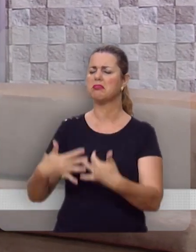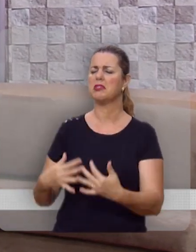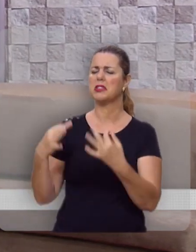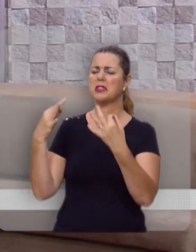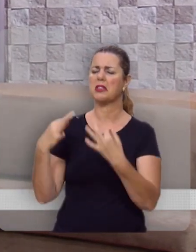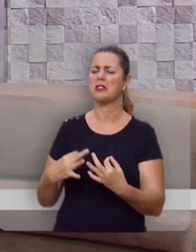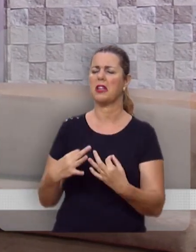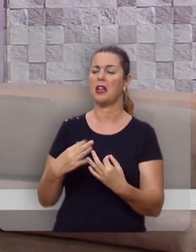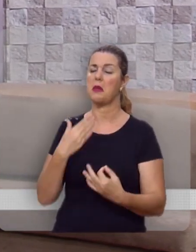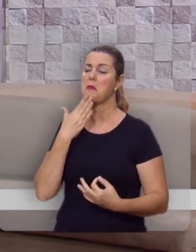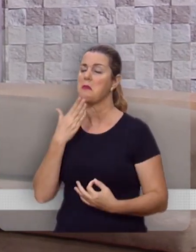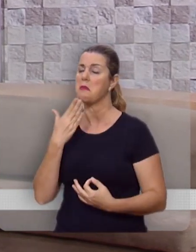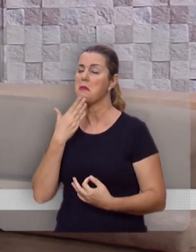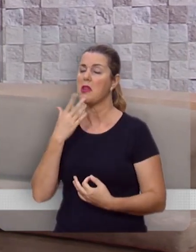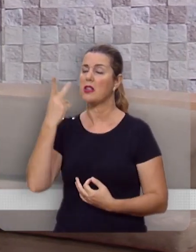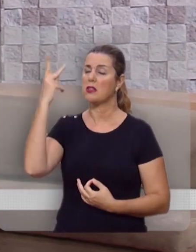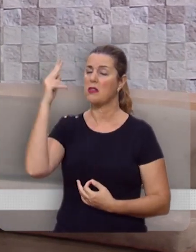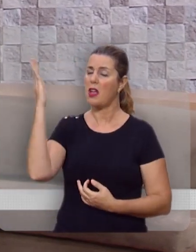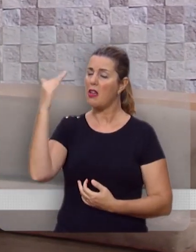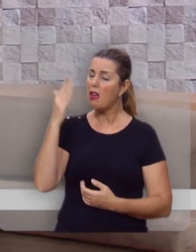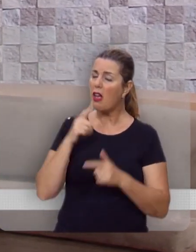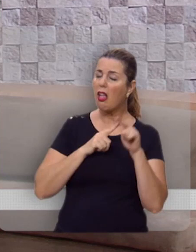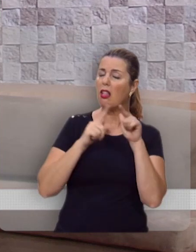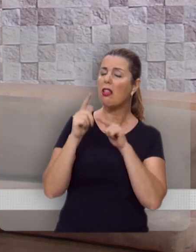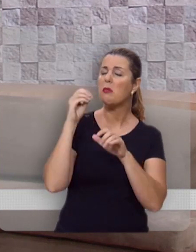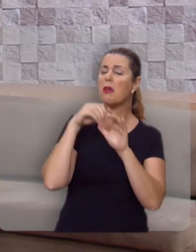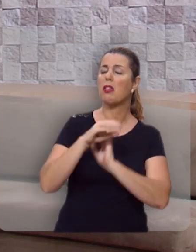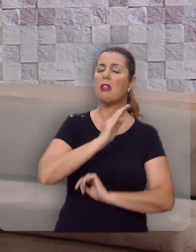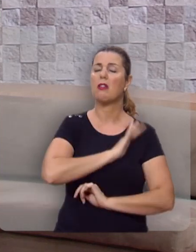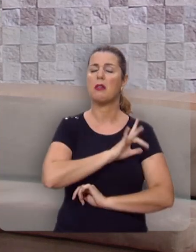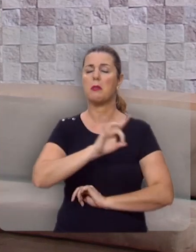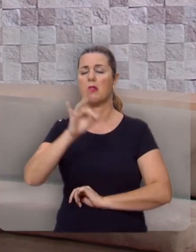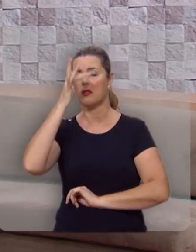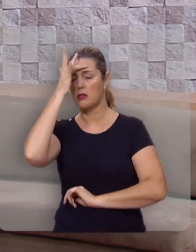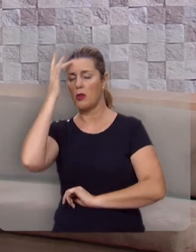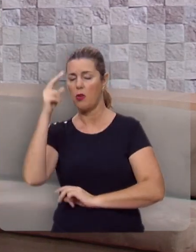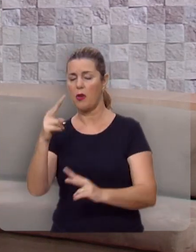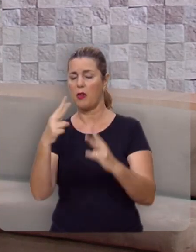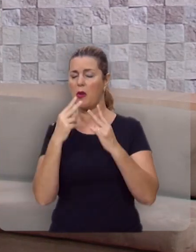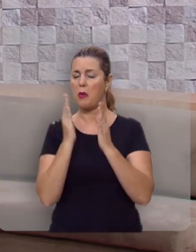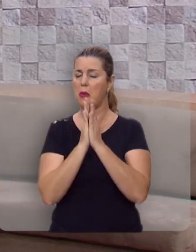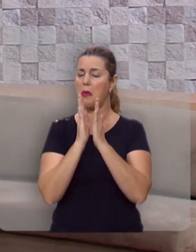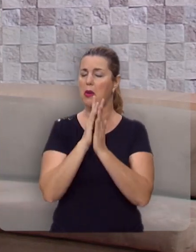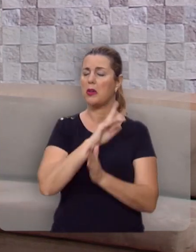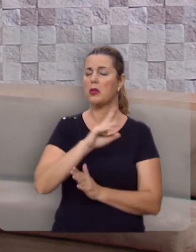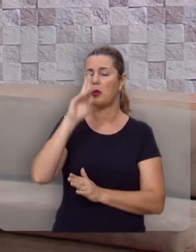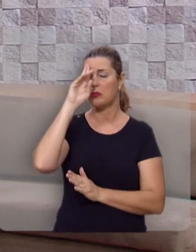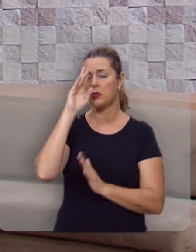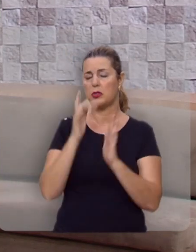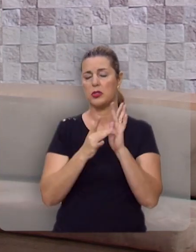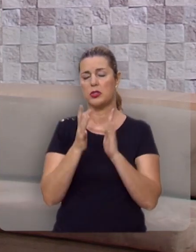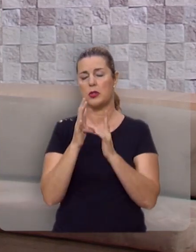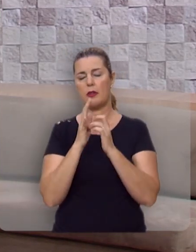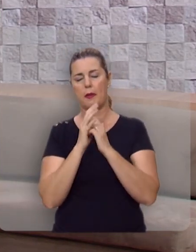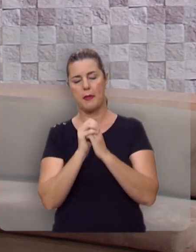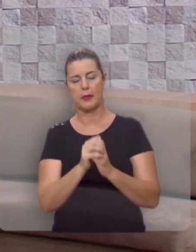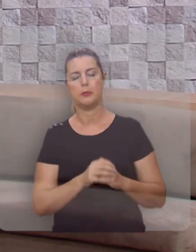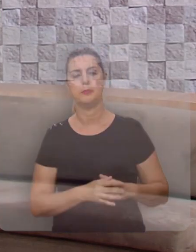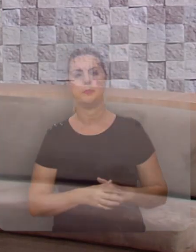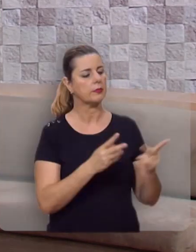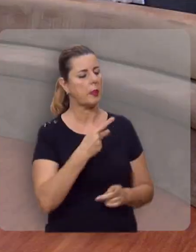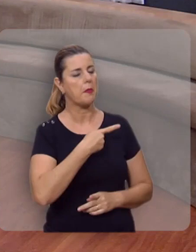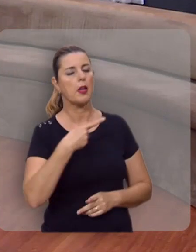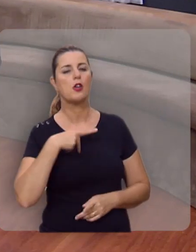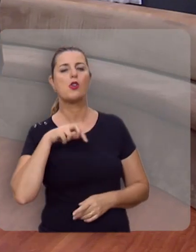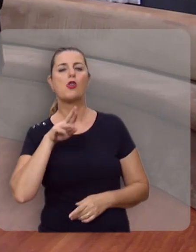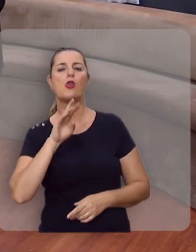Tua palavra, e eu te peço que Tu apliques esta palavra ao coração dos que nos assistem. Assim oramos em nome de Jesus.